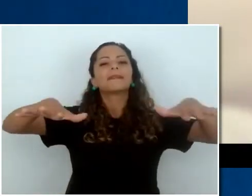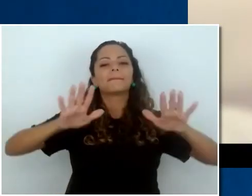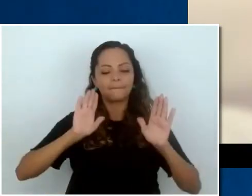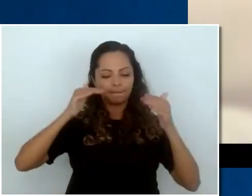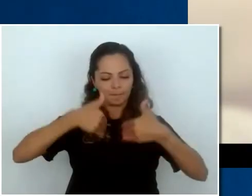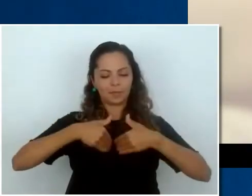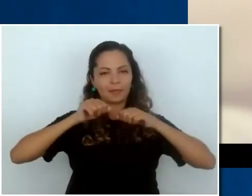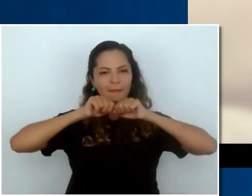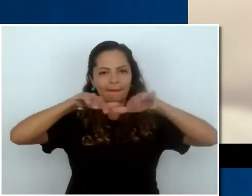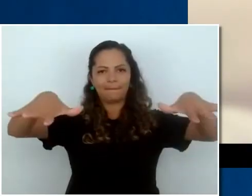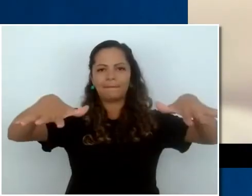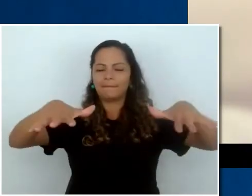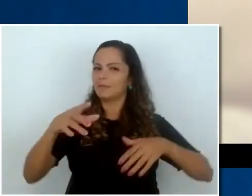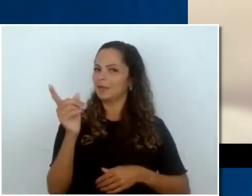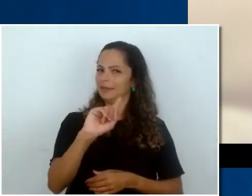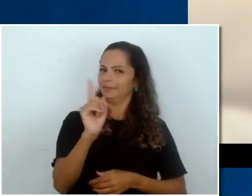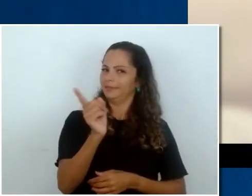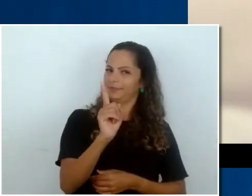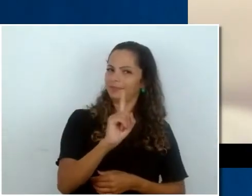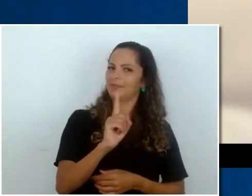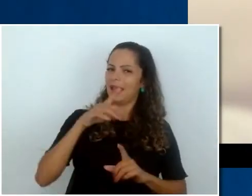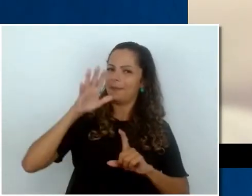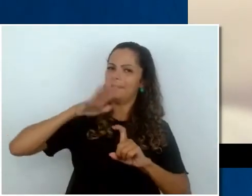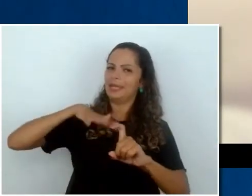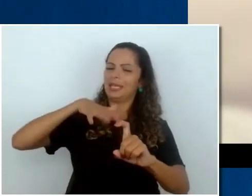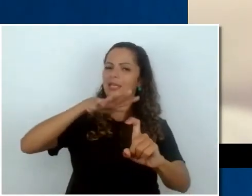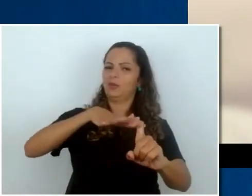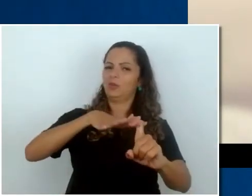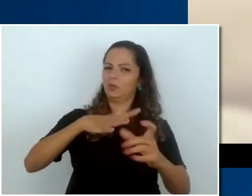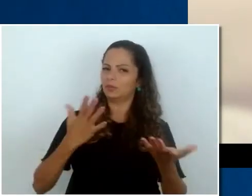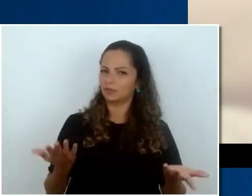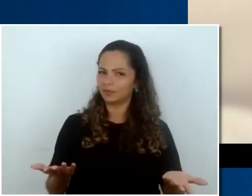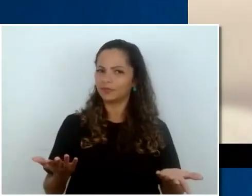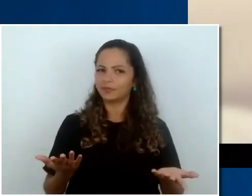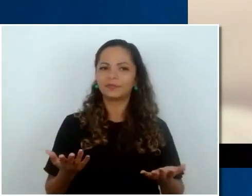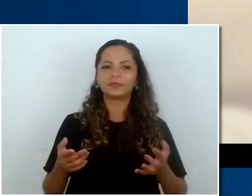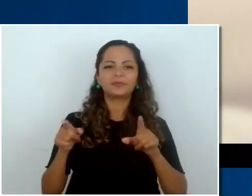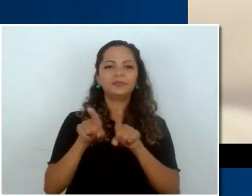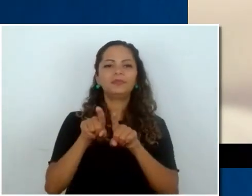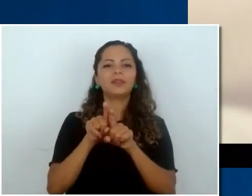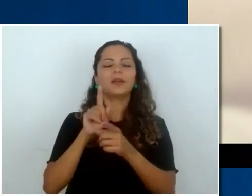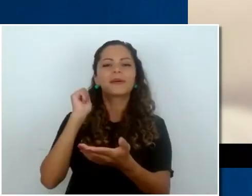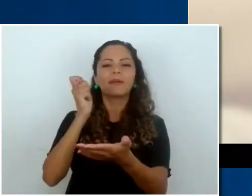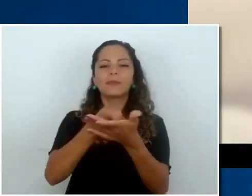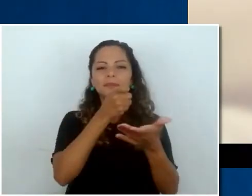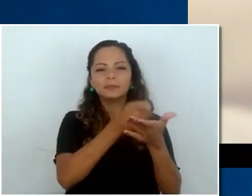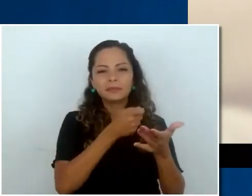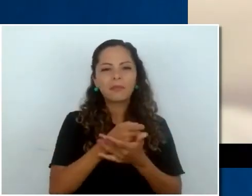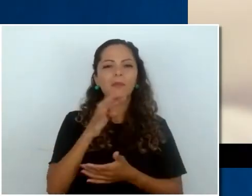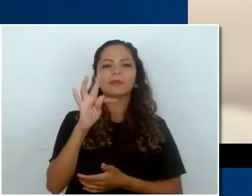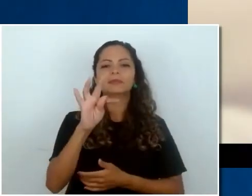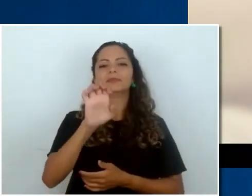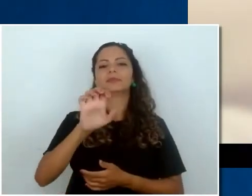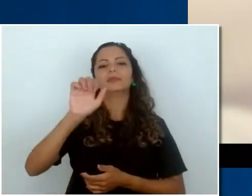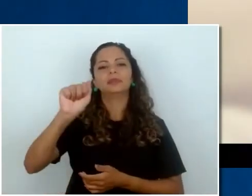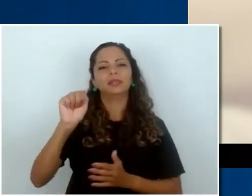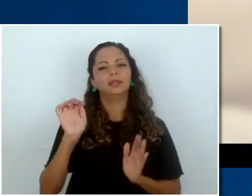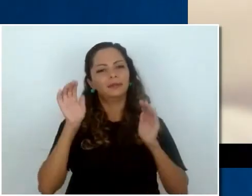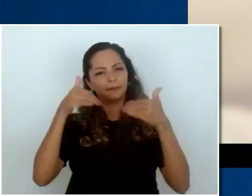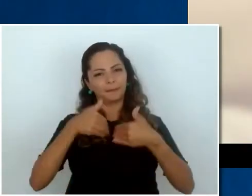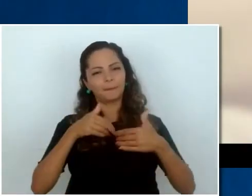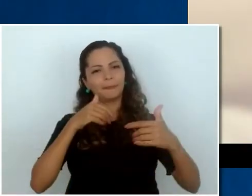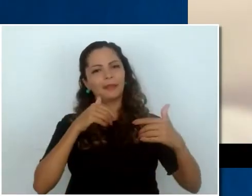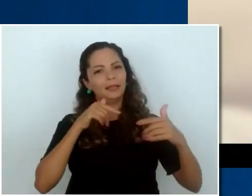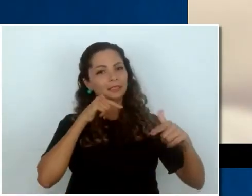Unidos, né, o custo anual, incluindo serviços não médicos, serviços médicos, o custo de